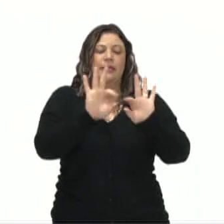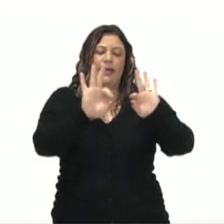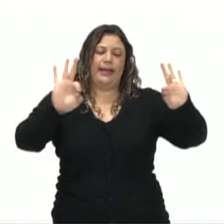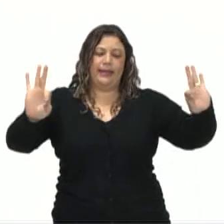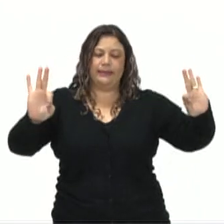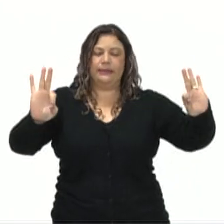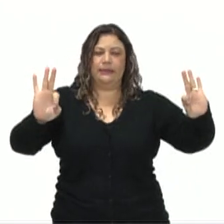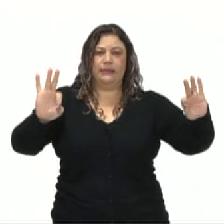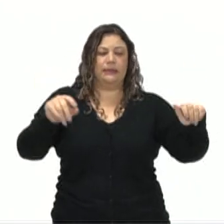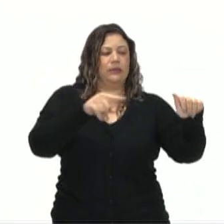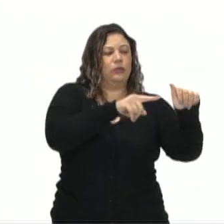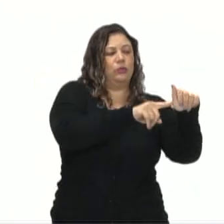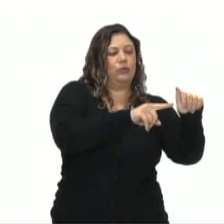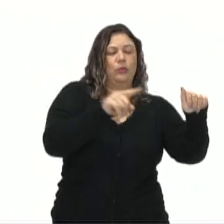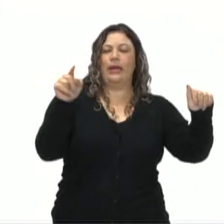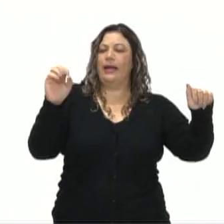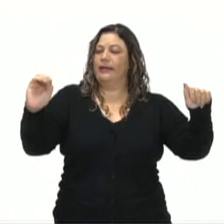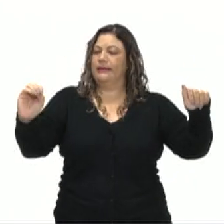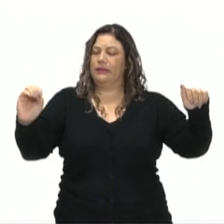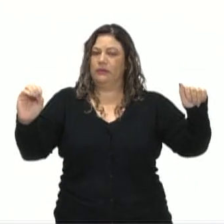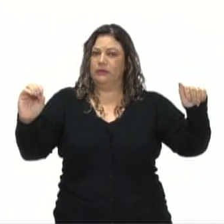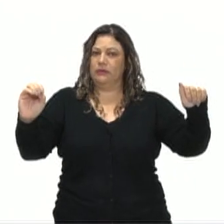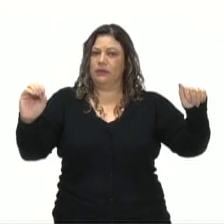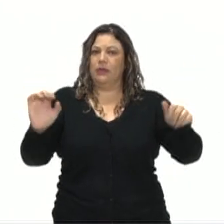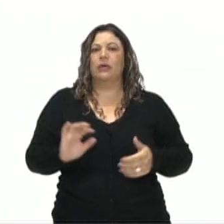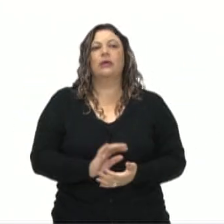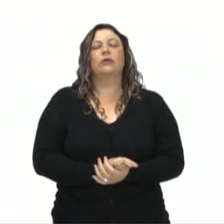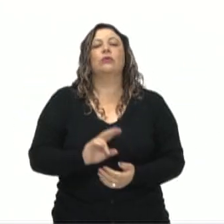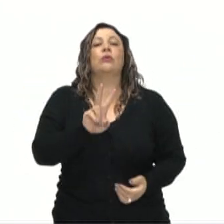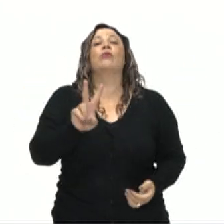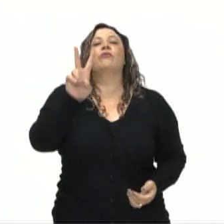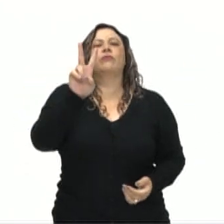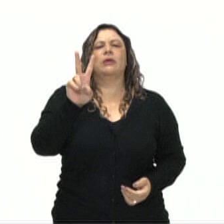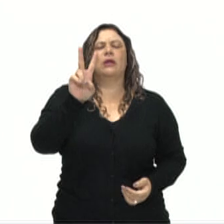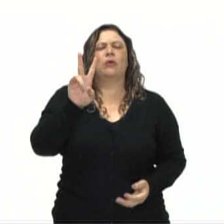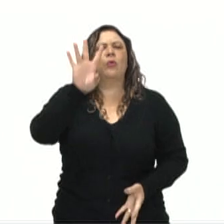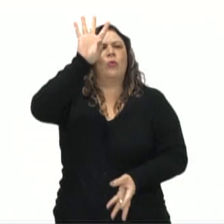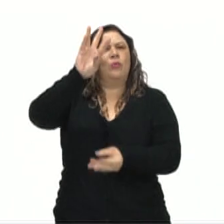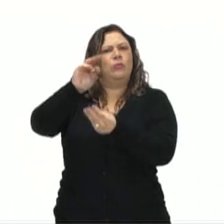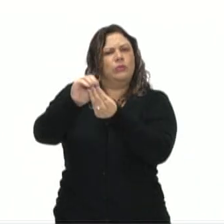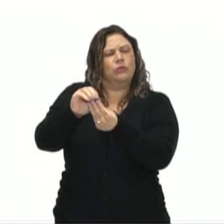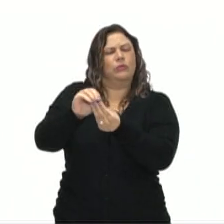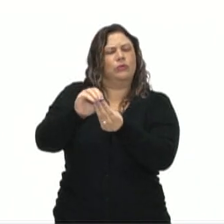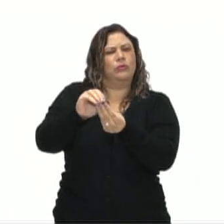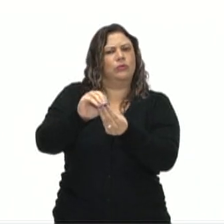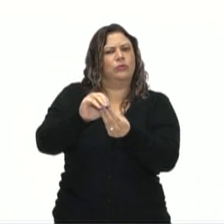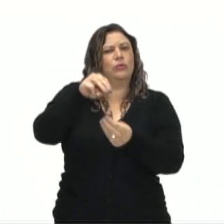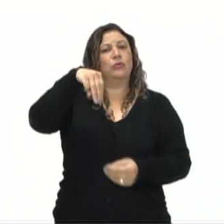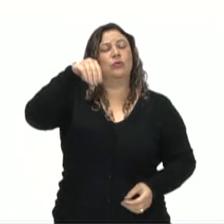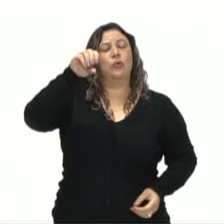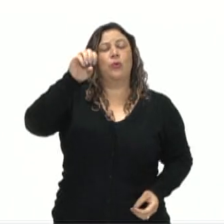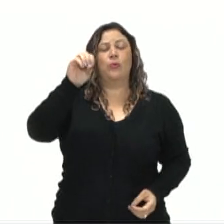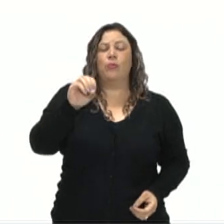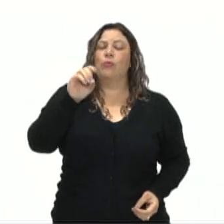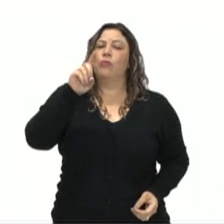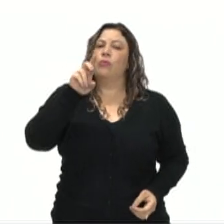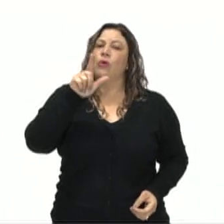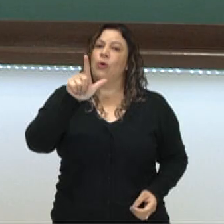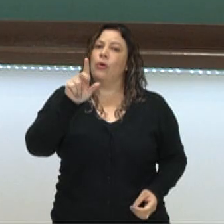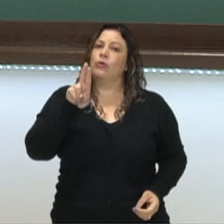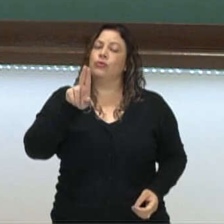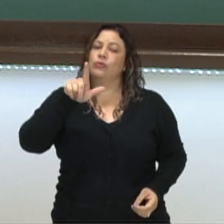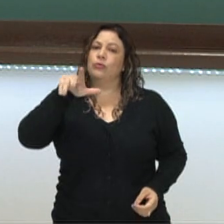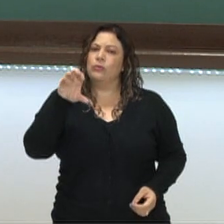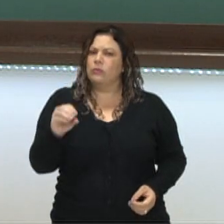do ponto A até o zero. Ele é chamado de valor absoluto ou módulo desse número inteiro menos 2. Espera